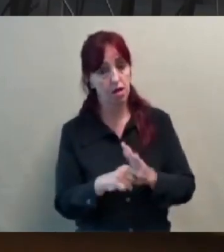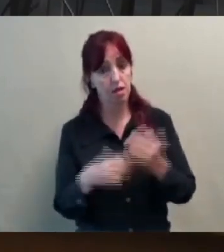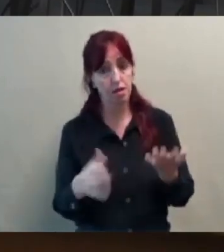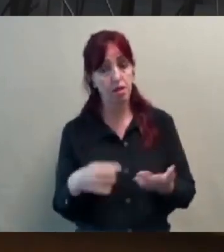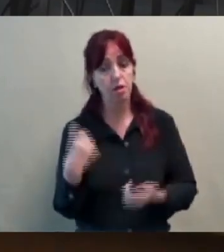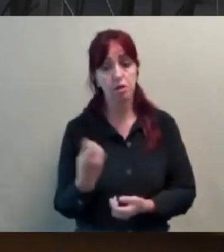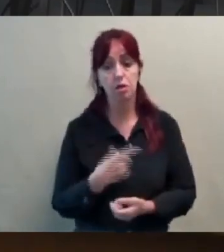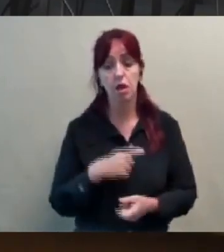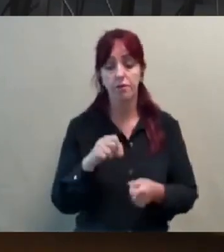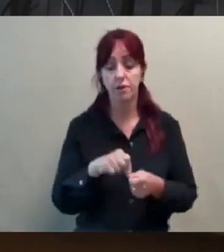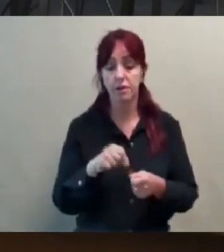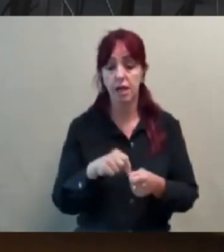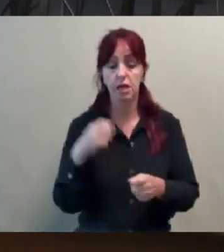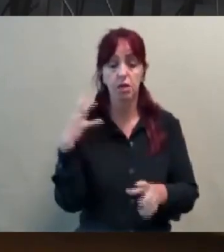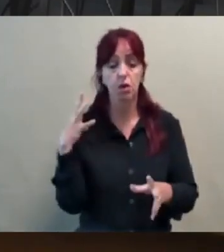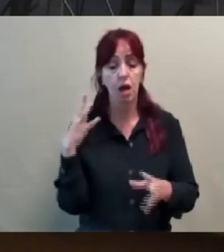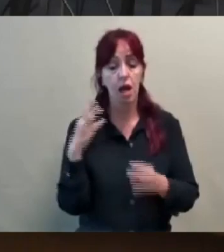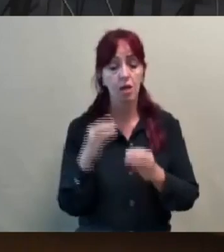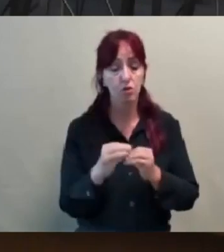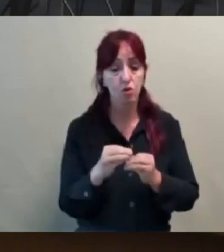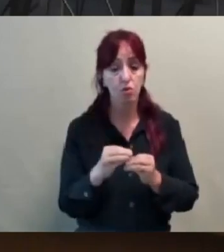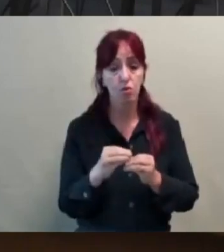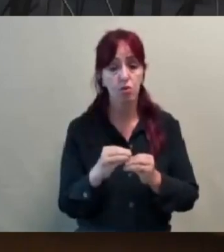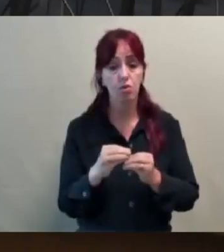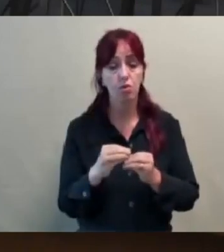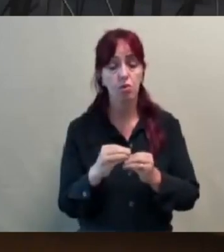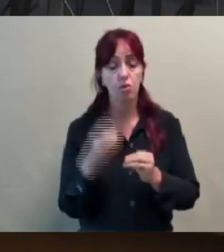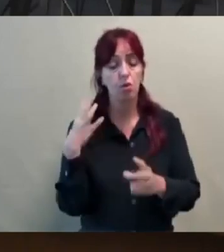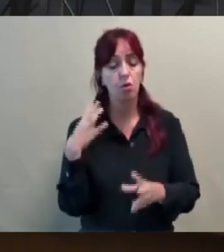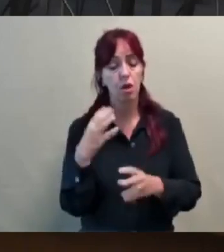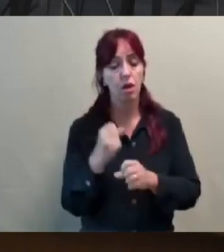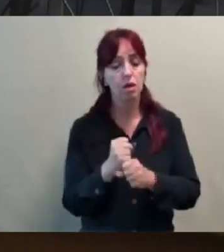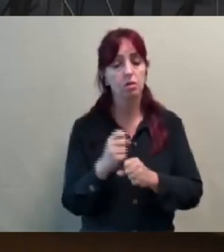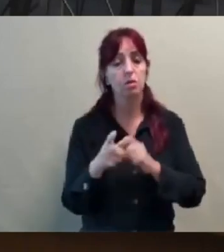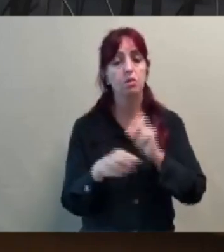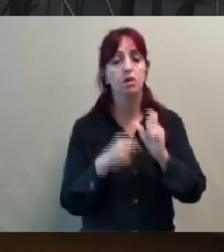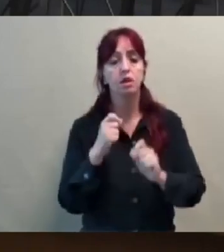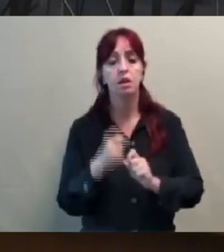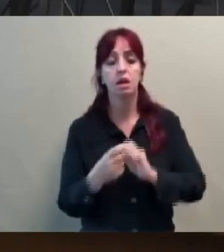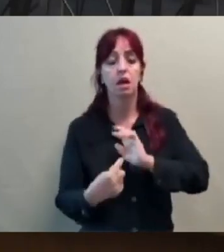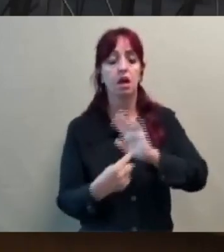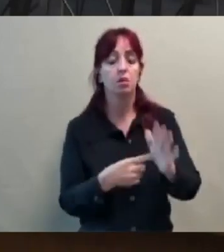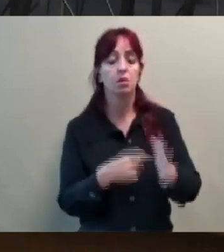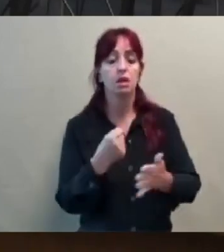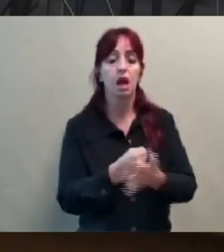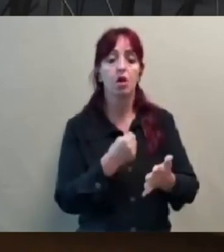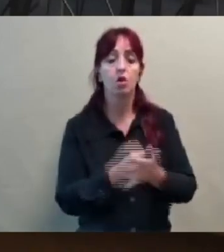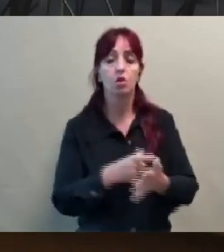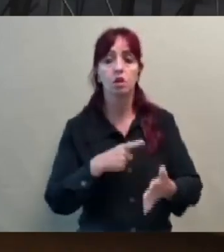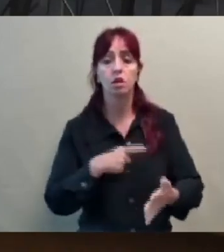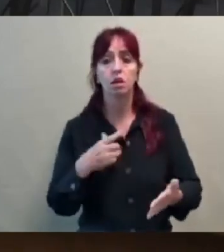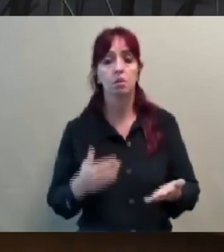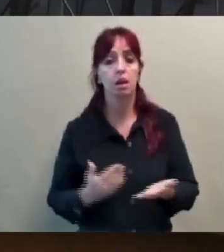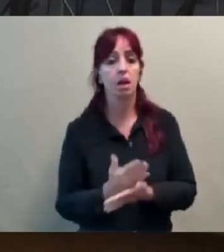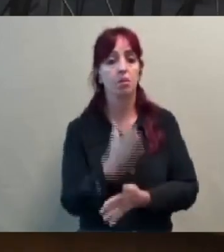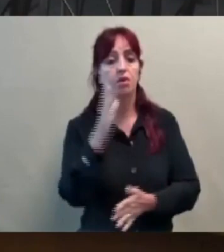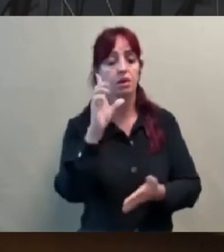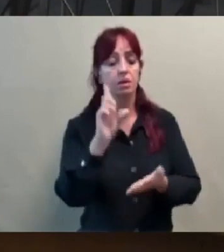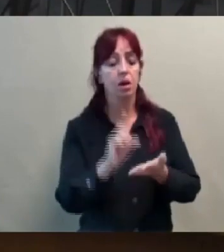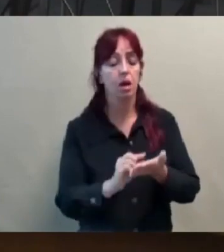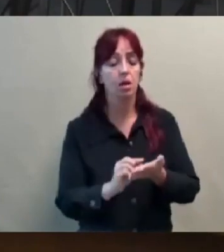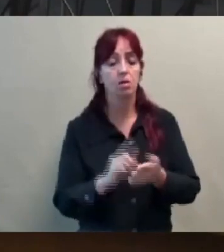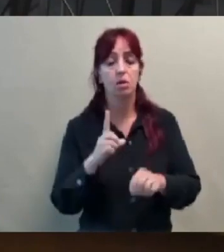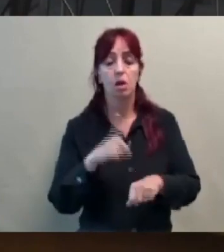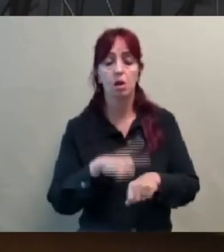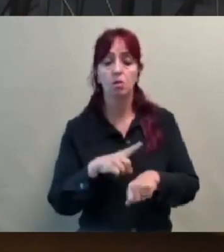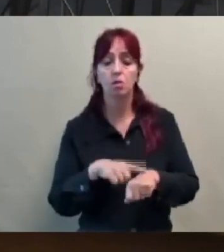um resumo, quero destacar aqui a luta que tivemos para aprovação da redução do prazo das